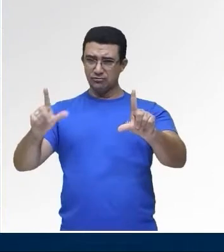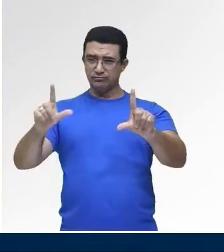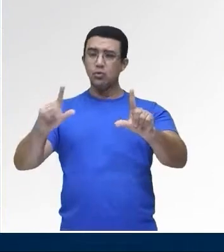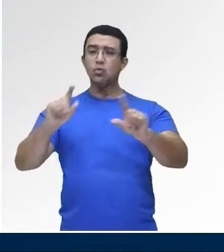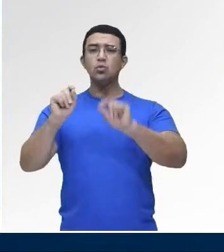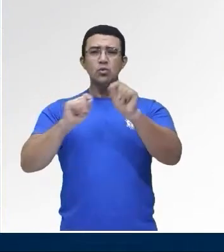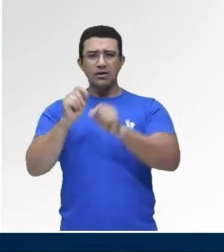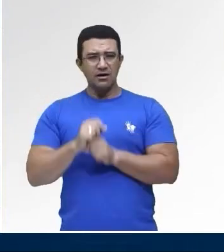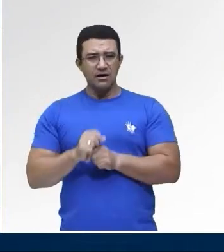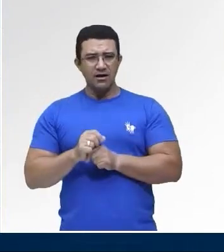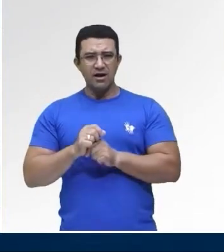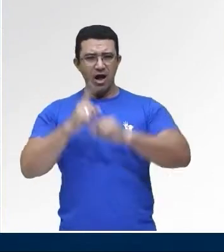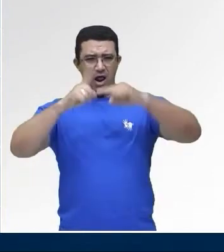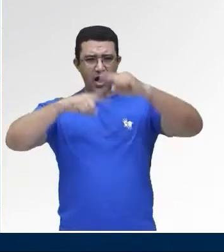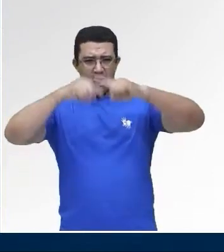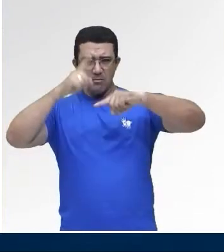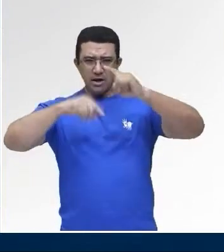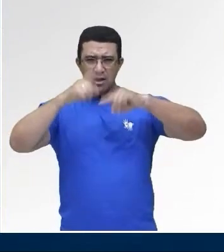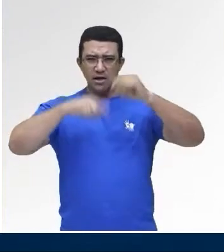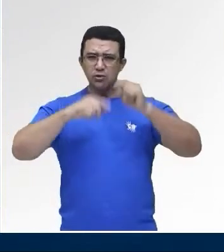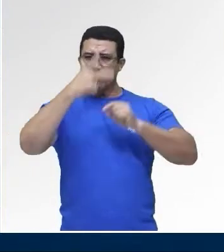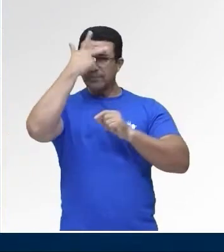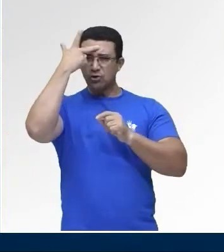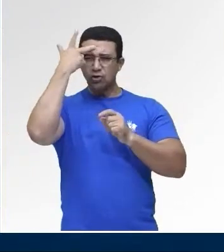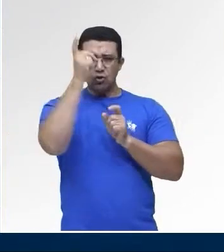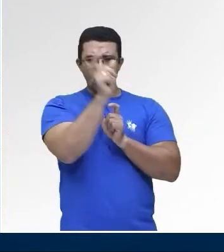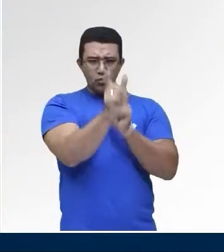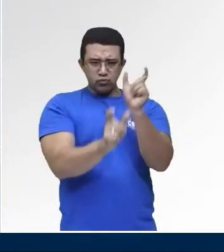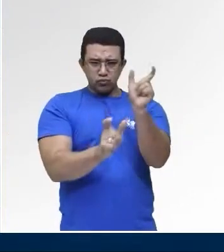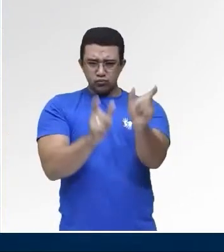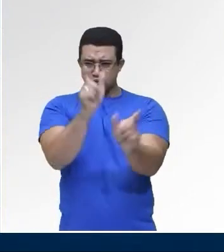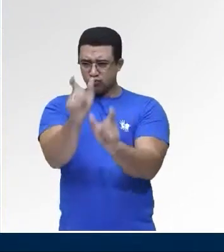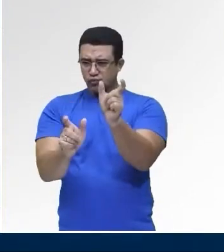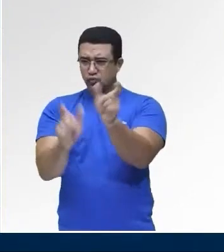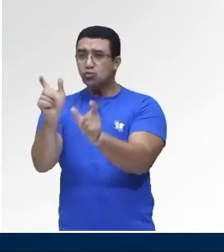observando os elementos, né, dessa pintura,